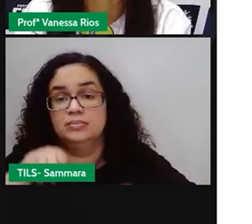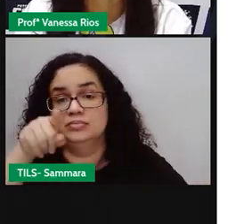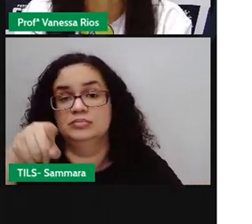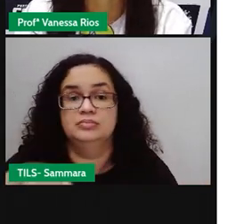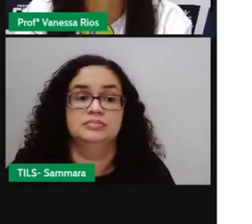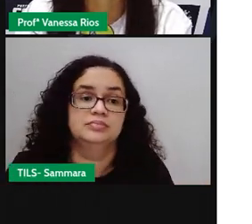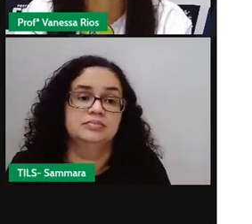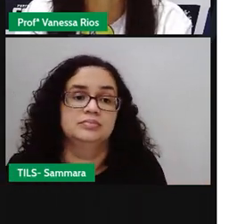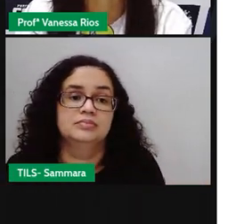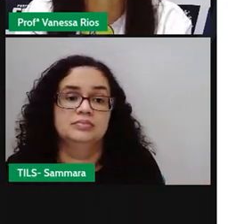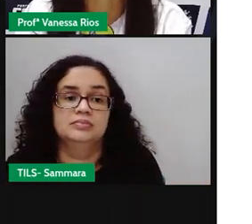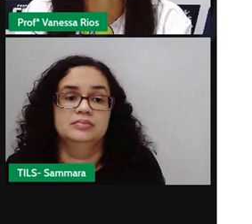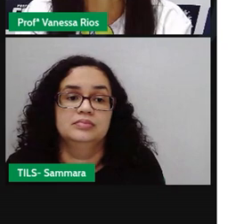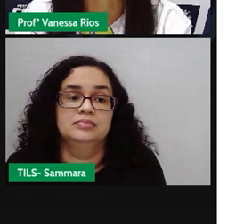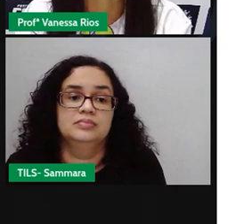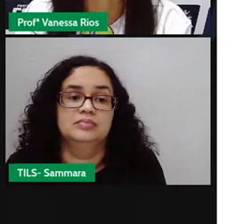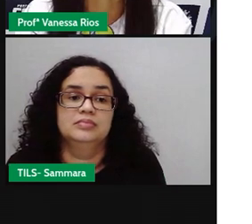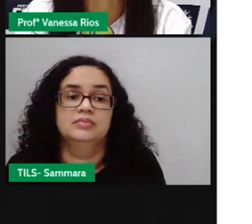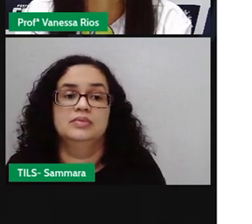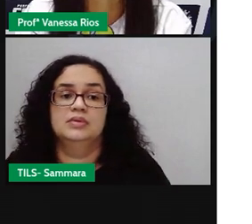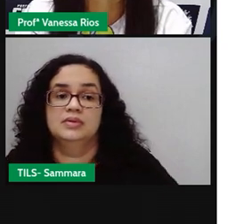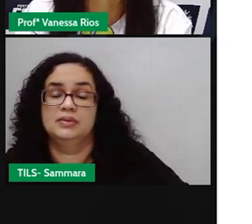artificiais, eles recebem aí